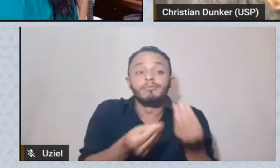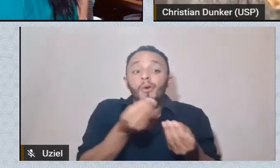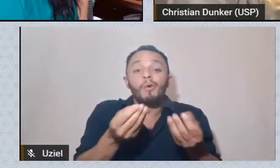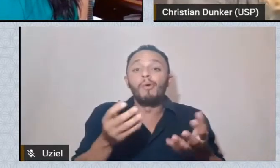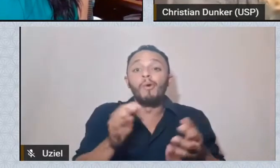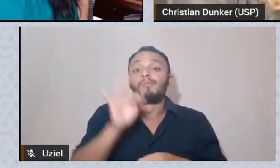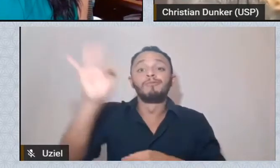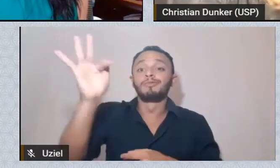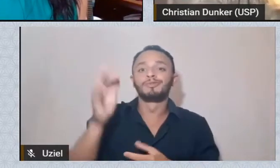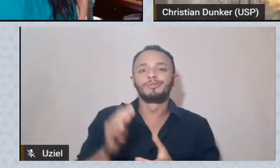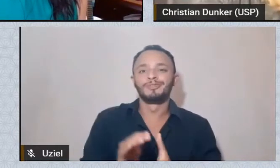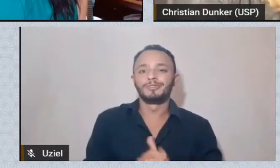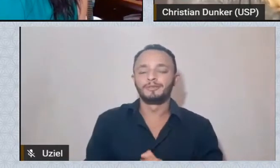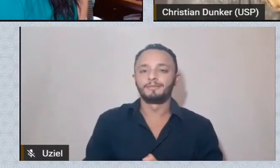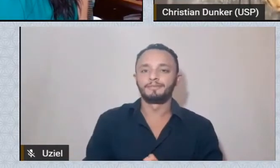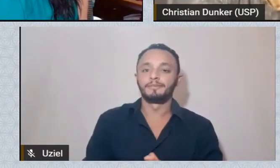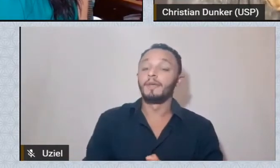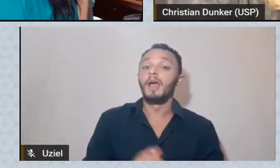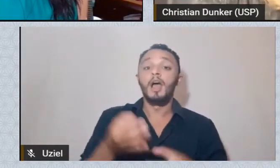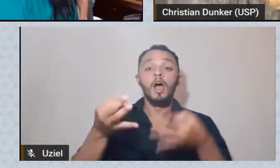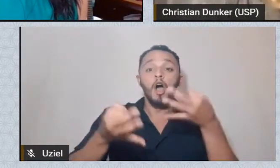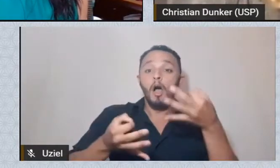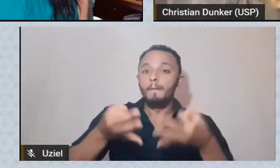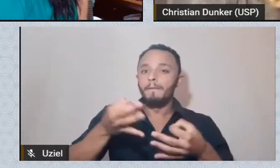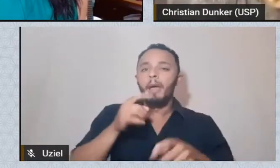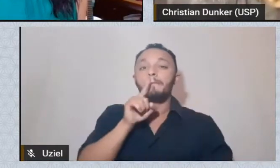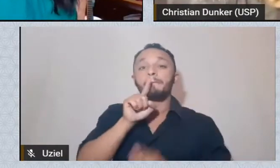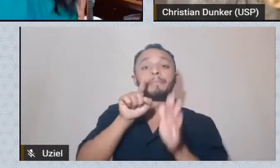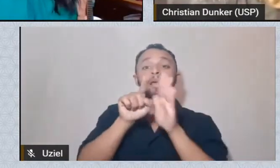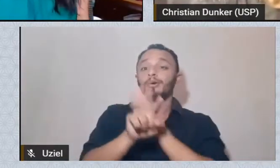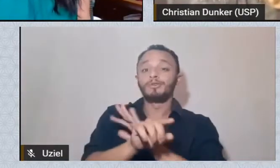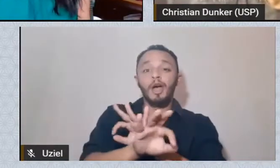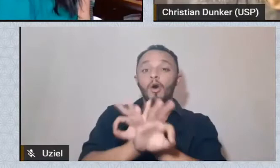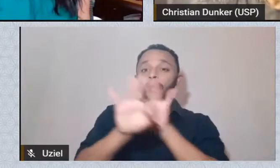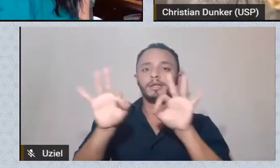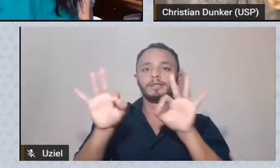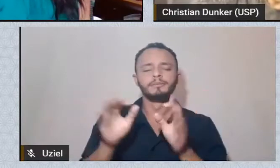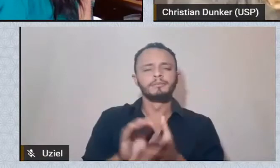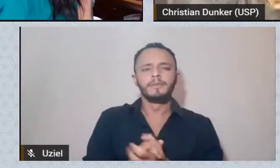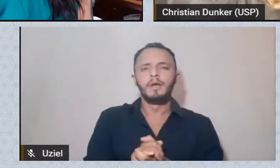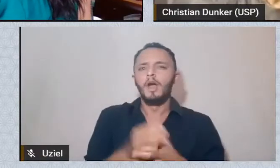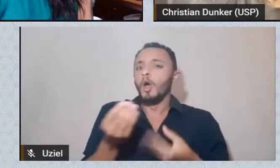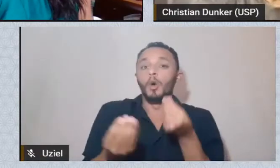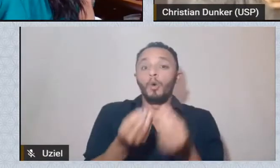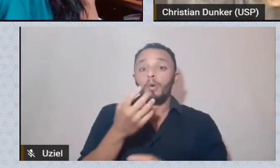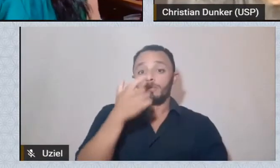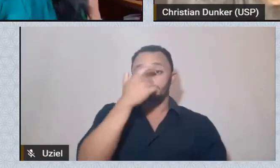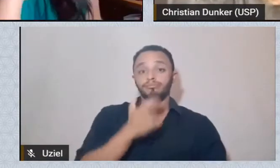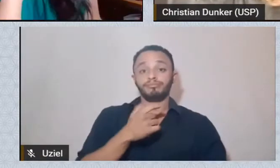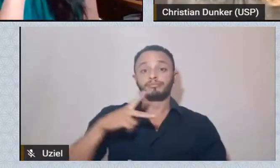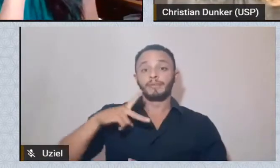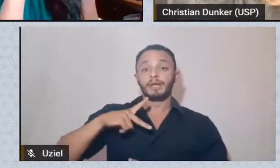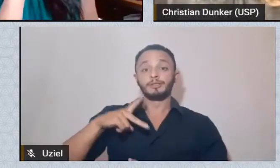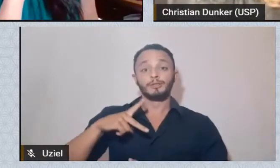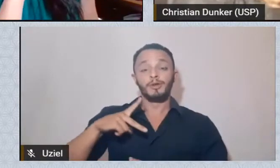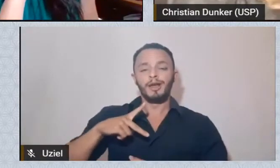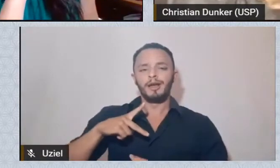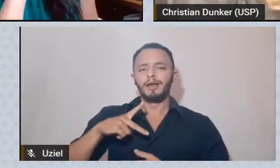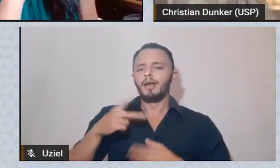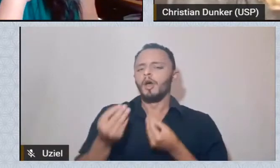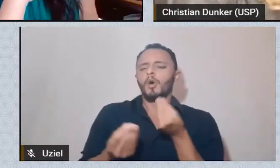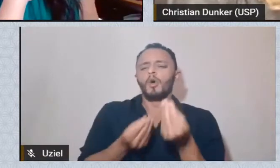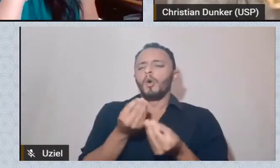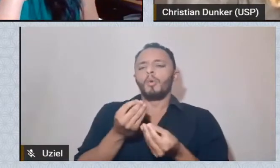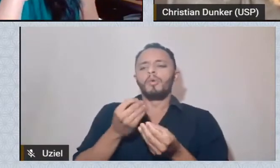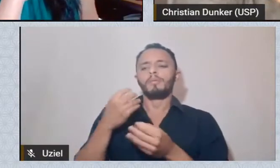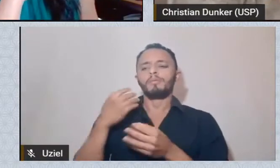funciona como um termômetro ético de como você enfrentou essa relação. De que história você tem para contar.